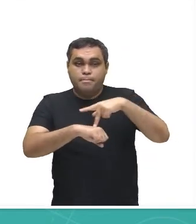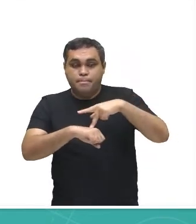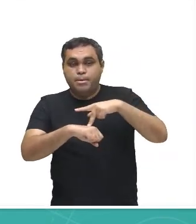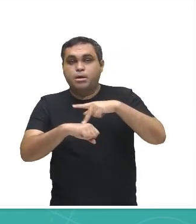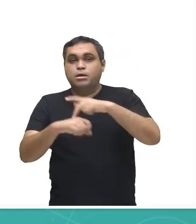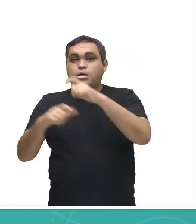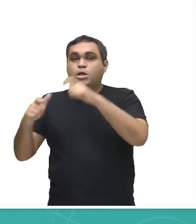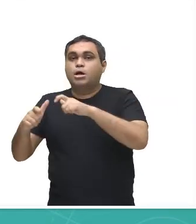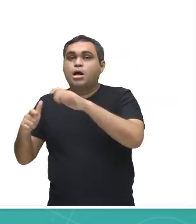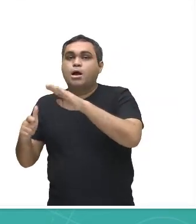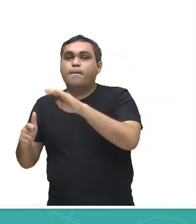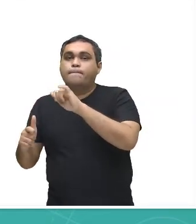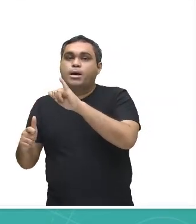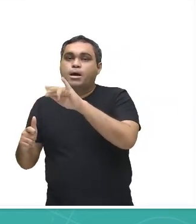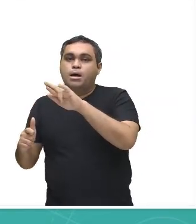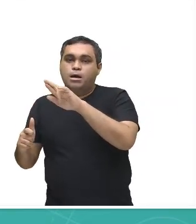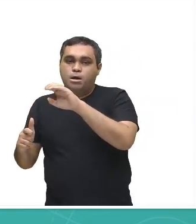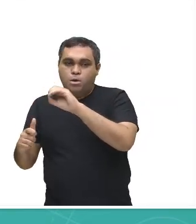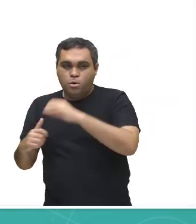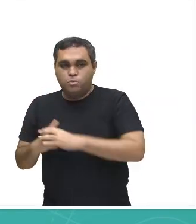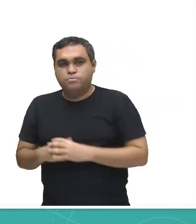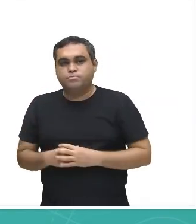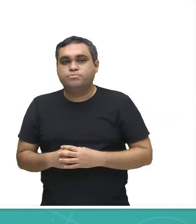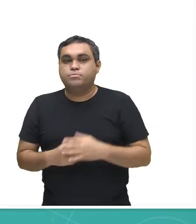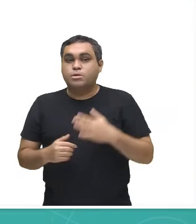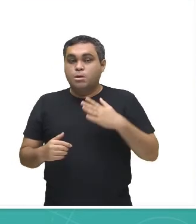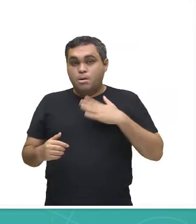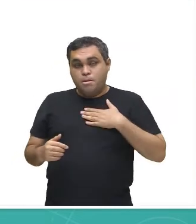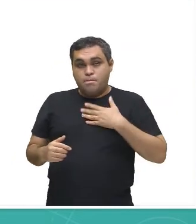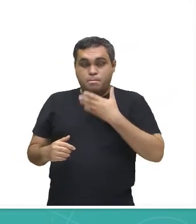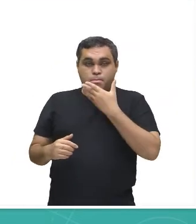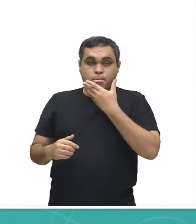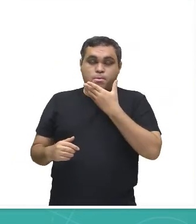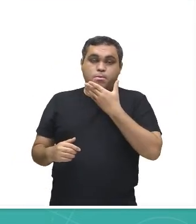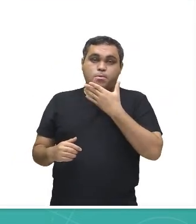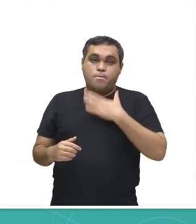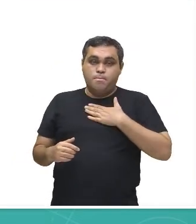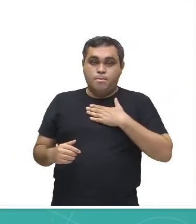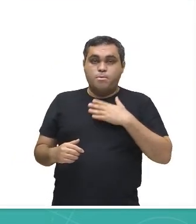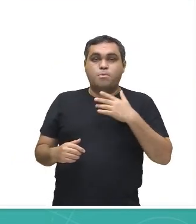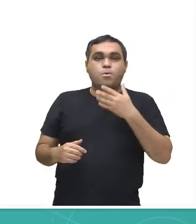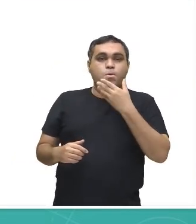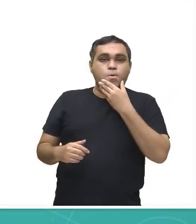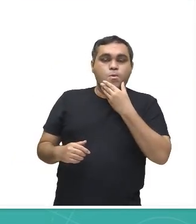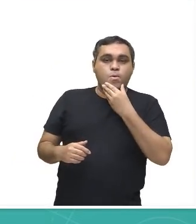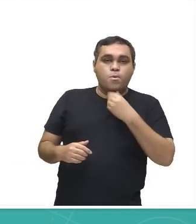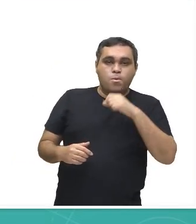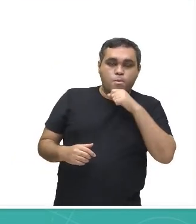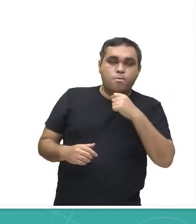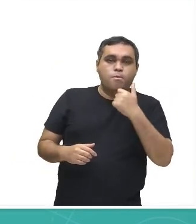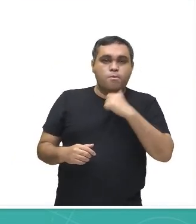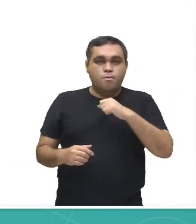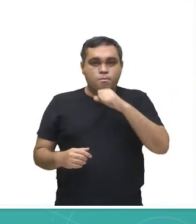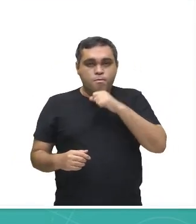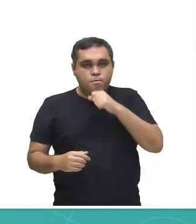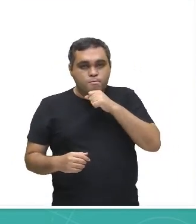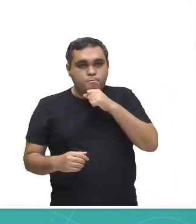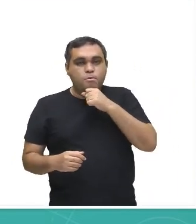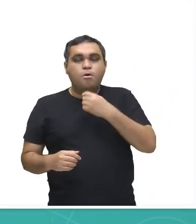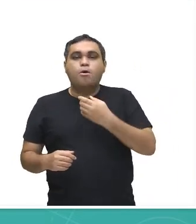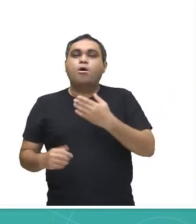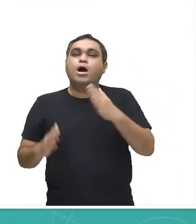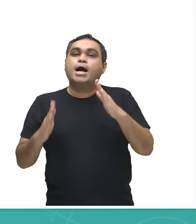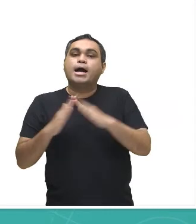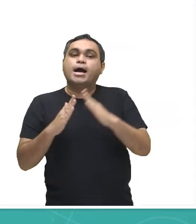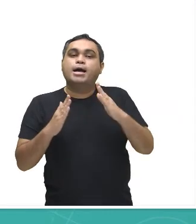ok? My grandparents live in Codajás. Se eu quero citar, se eu quero relatar,